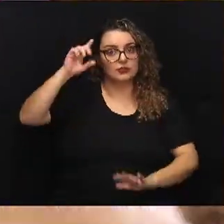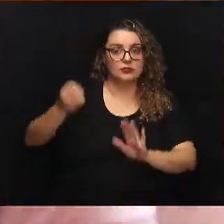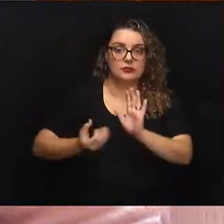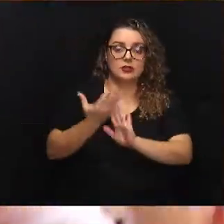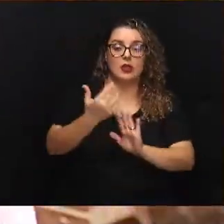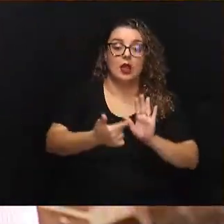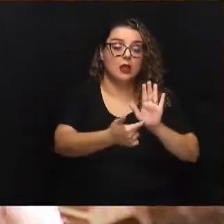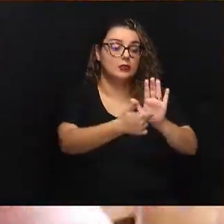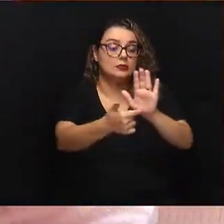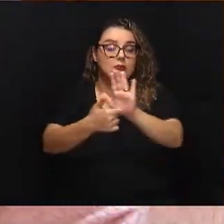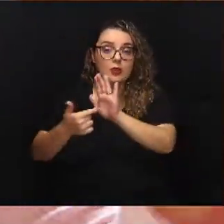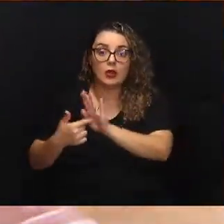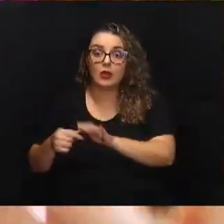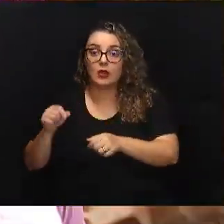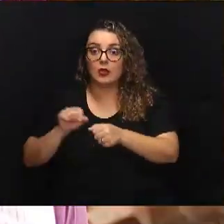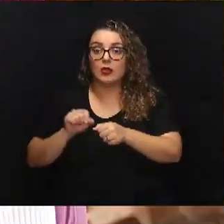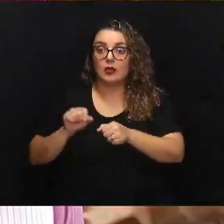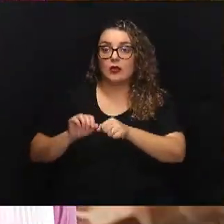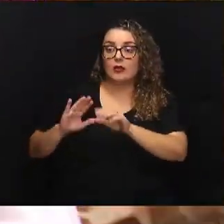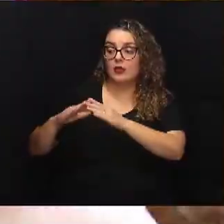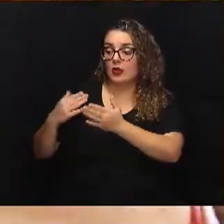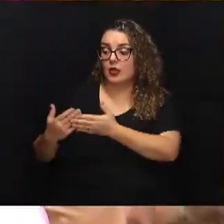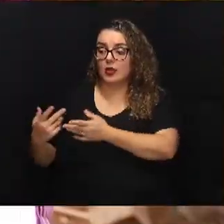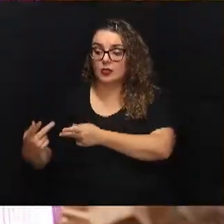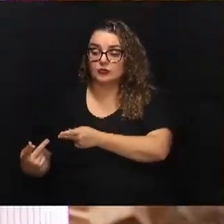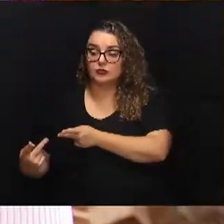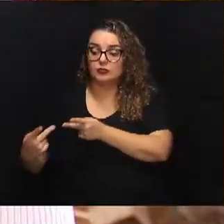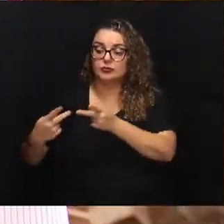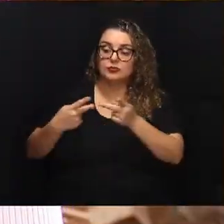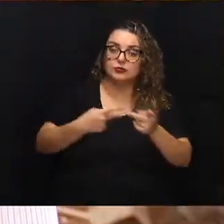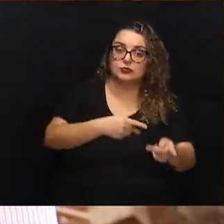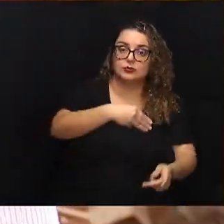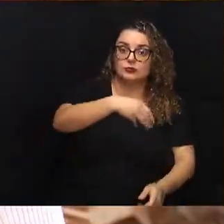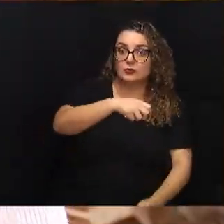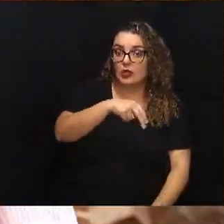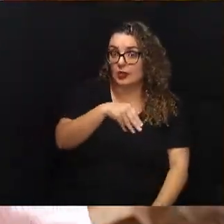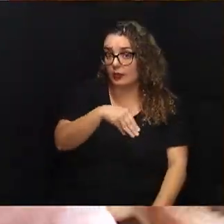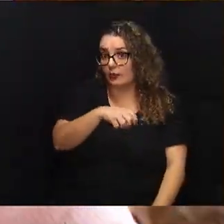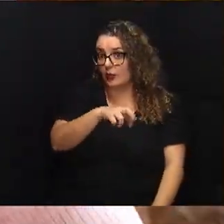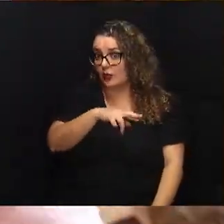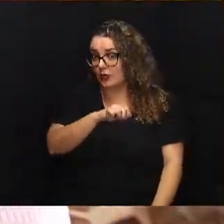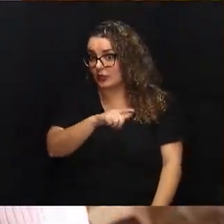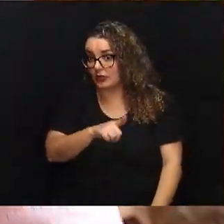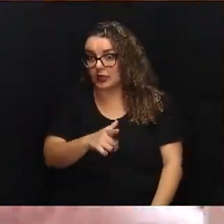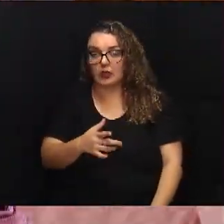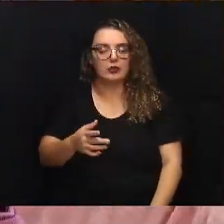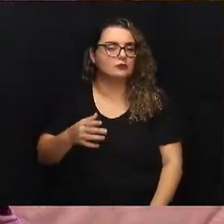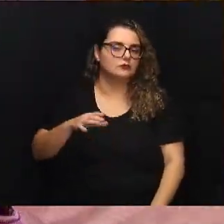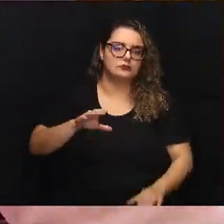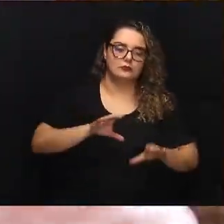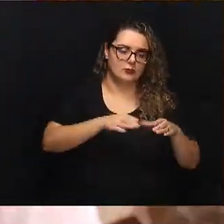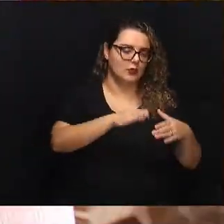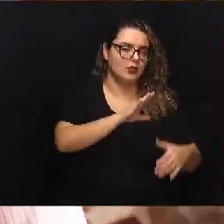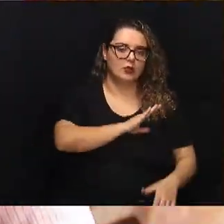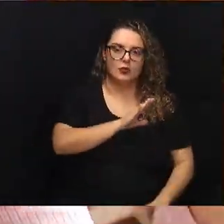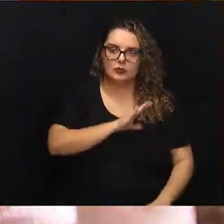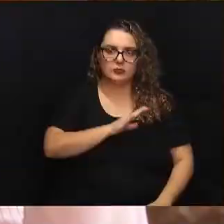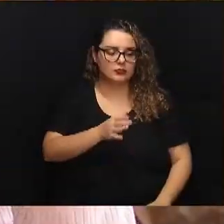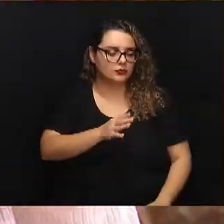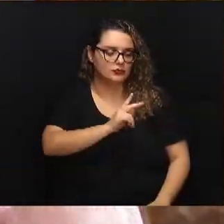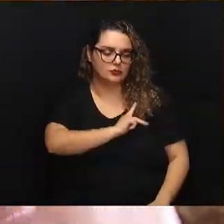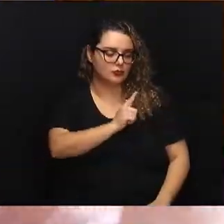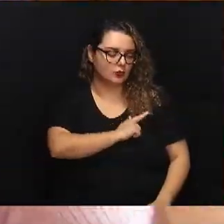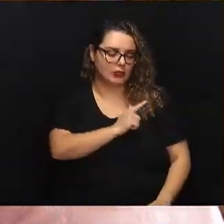exposições, a gente fazer as escolas visitarem os memoriais dos times, a gente levar isso para um lugar público para